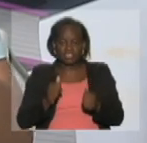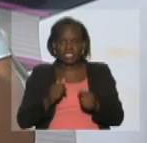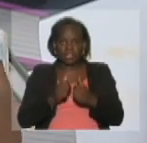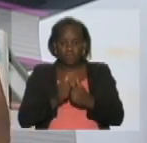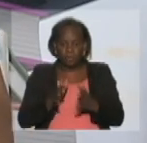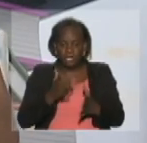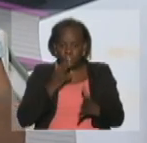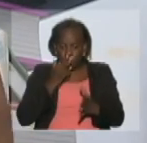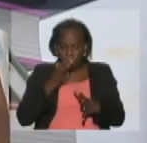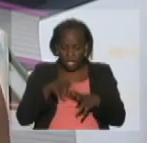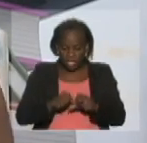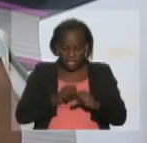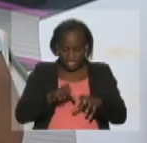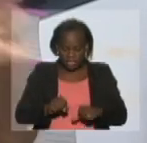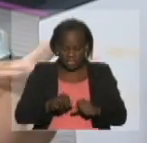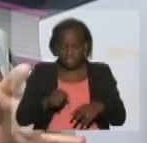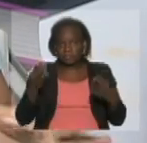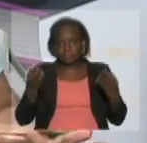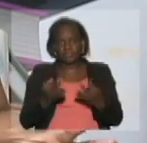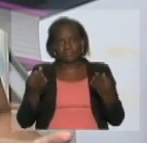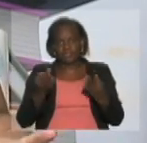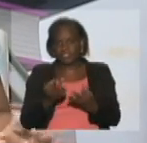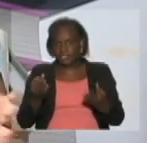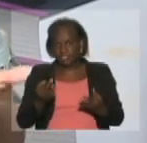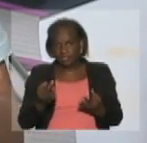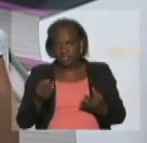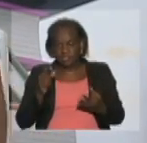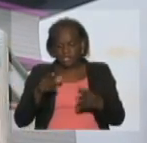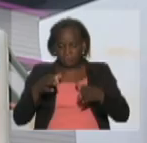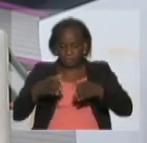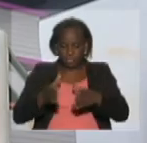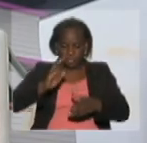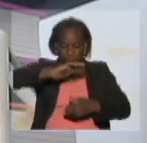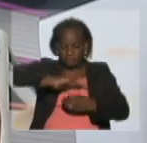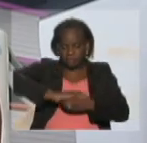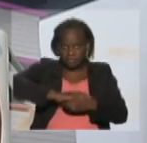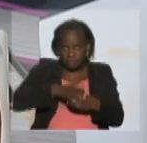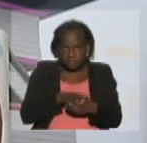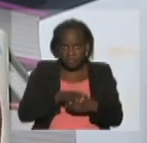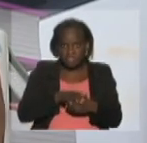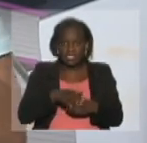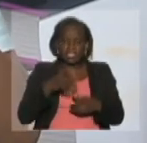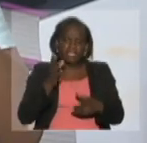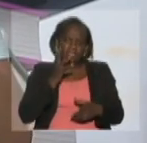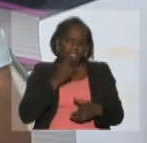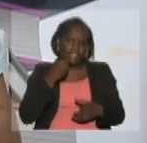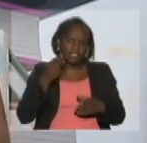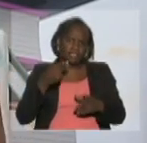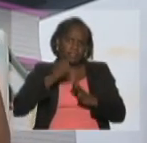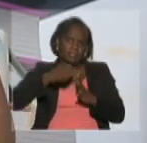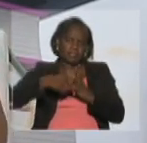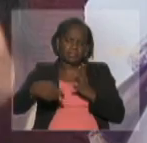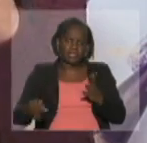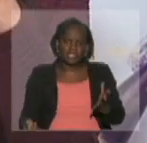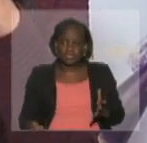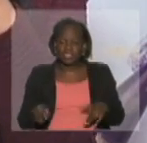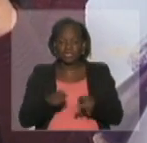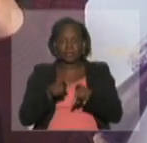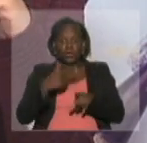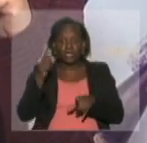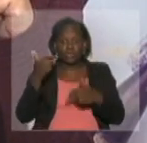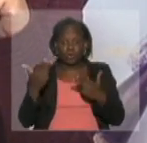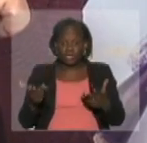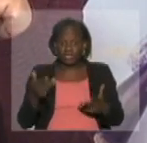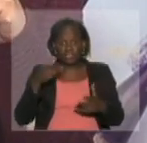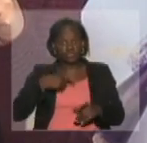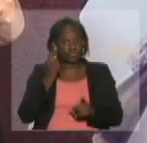que aquele negócio começa a dar cor e vira uma massinha perfeita. Você colocando num potinho fechado, ela dura aí para mais de mês. Gente, e outra coisa, vocês não